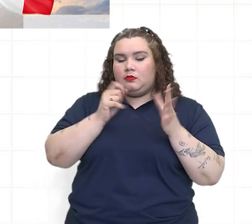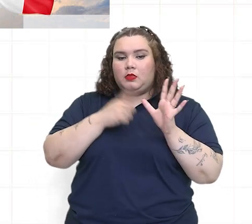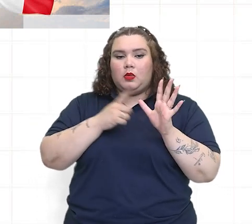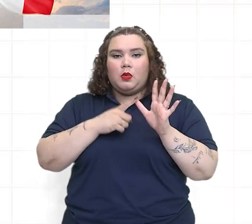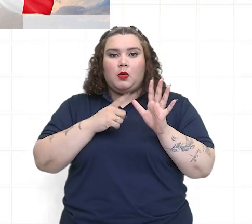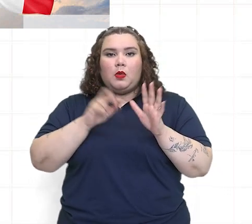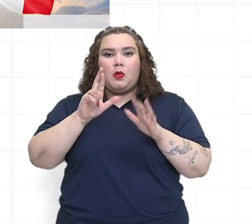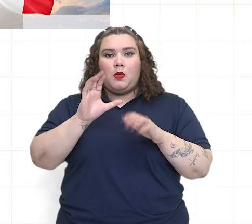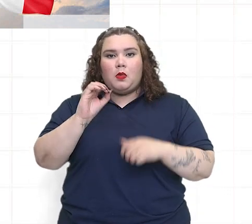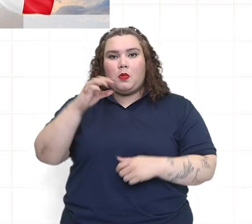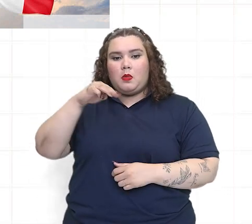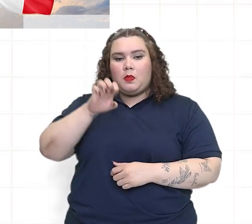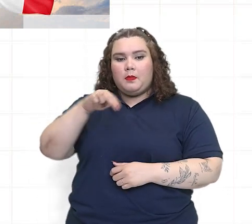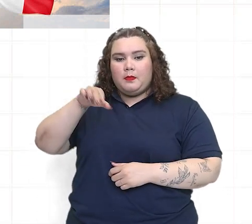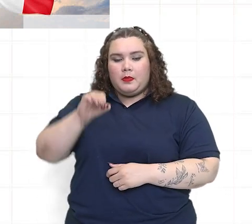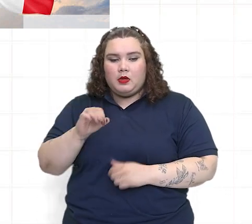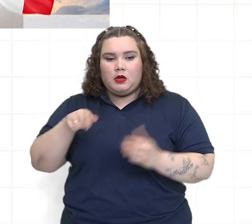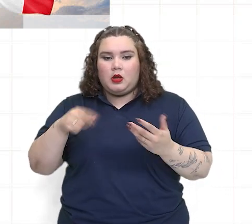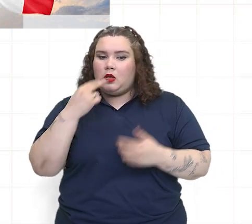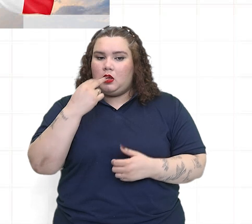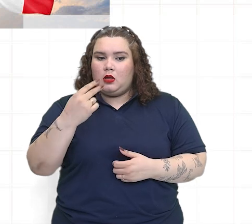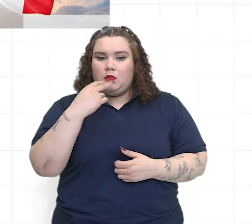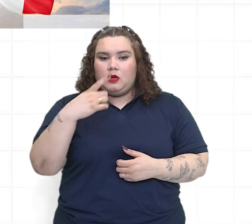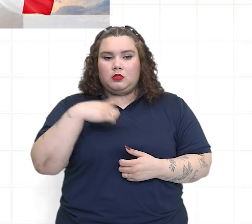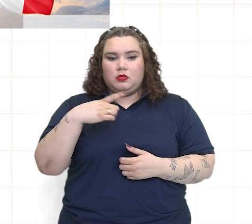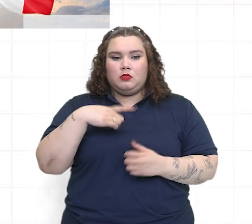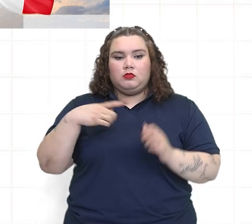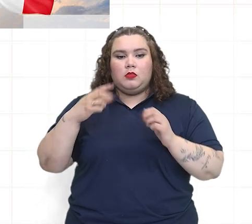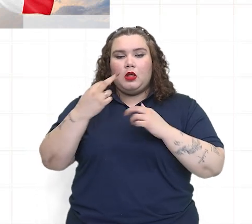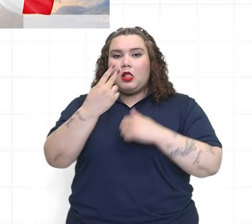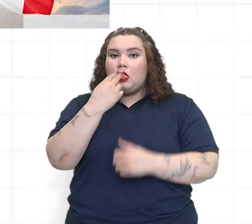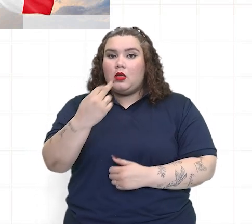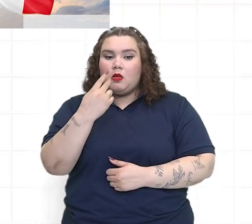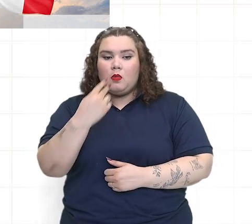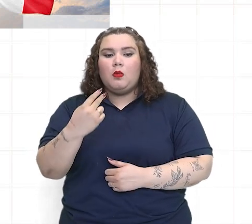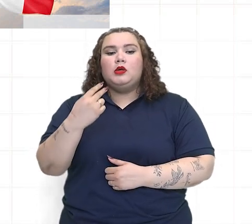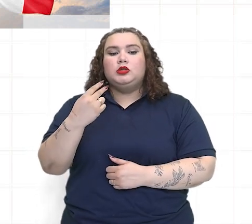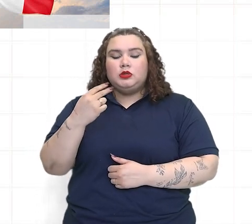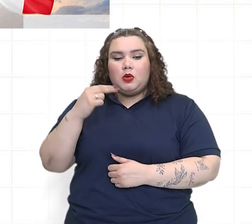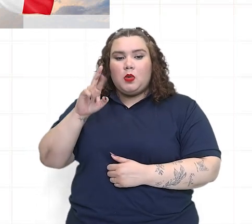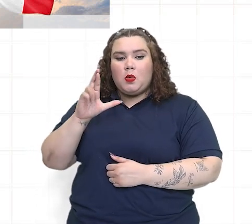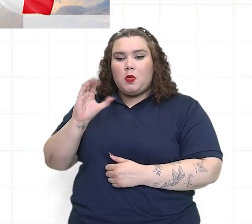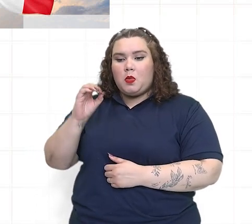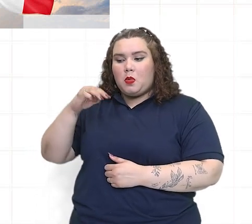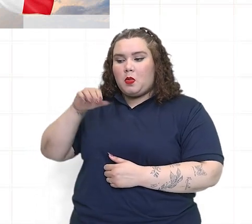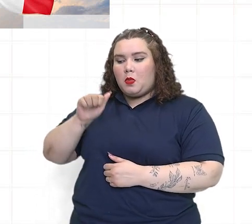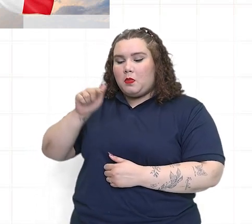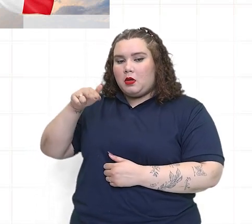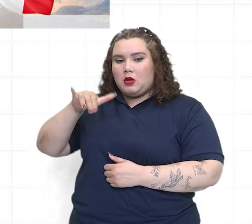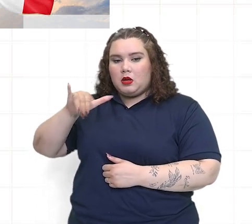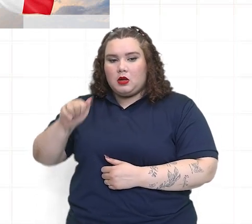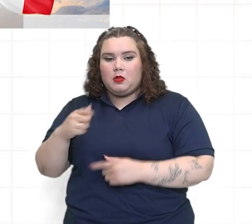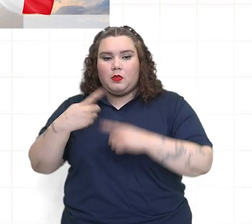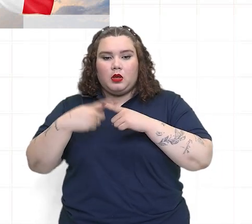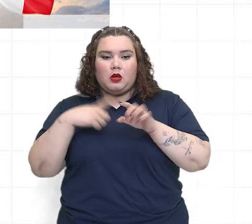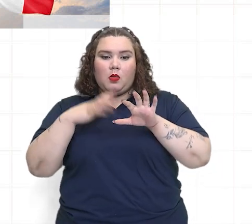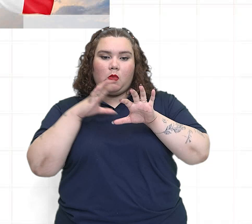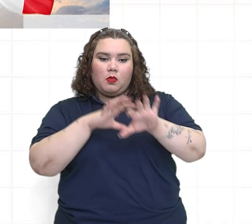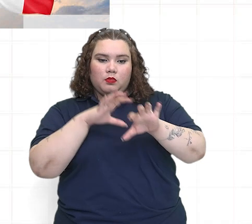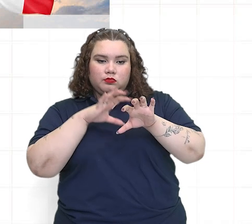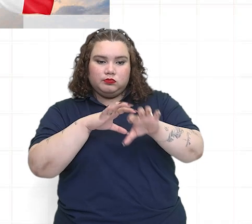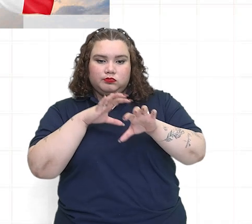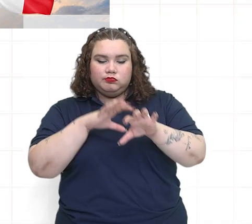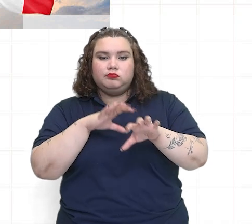e romeno. Essas línguas são chamadas de línguas românicas, devido então à influência,